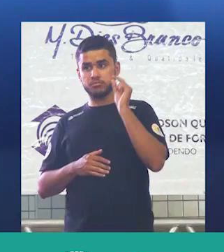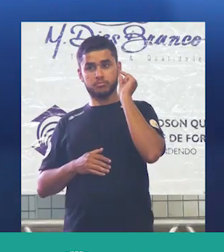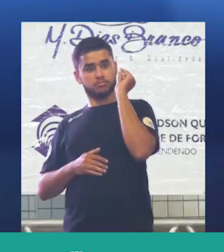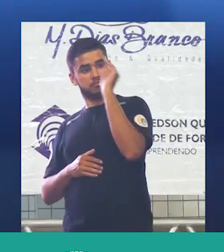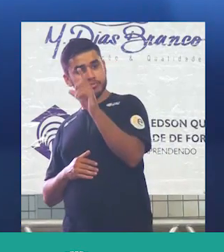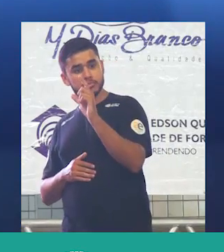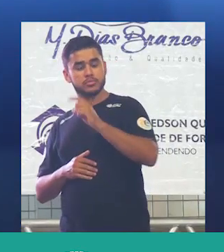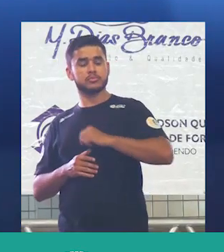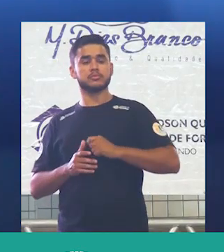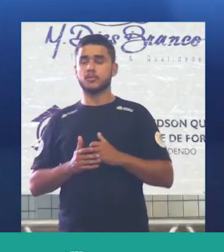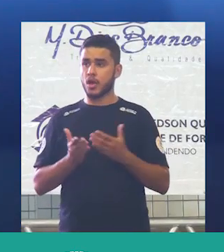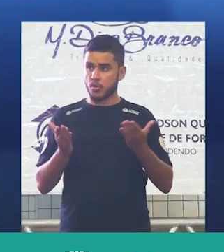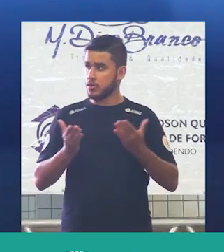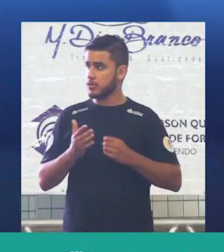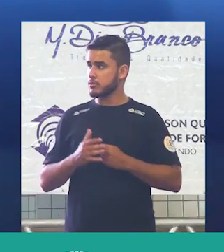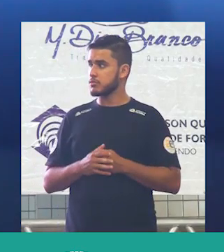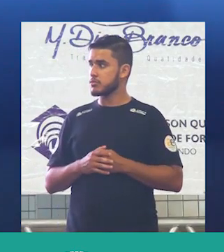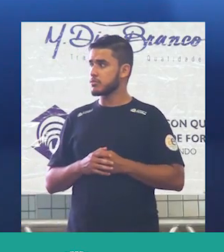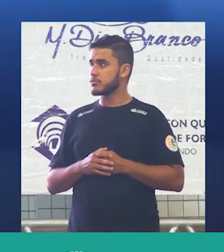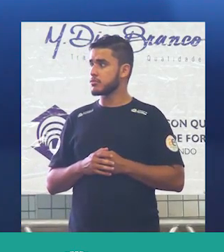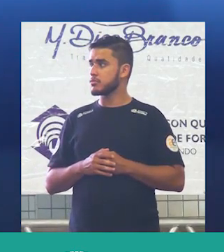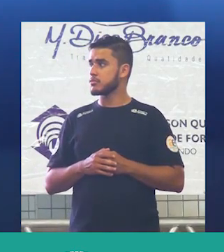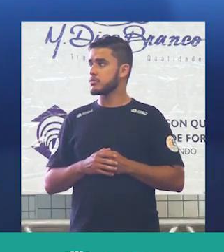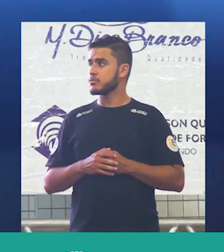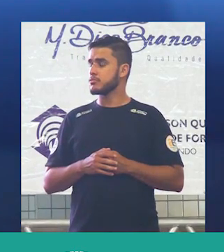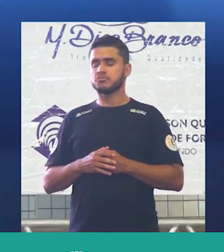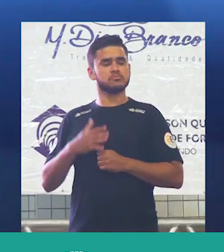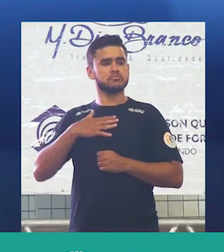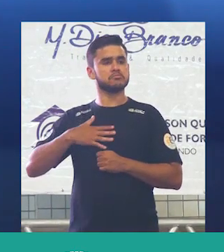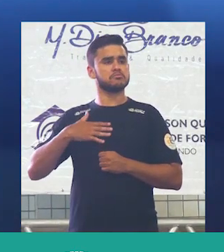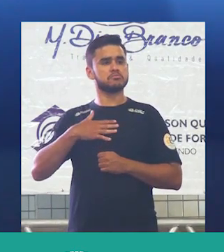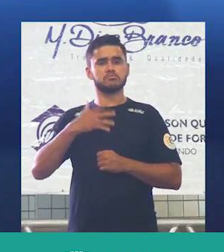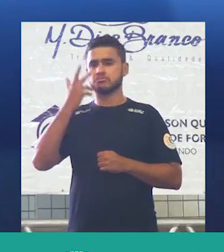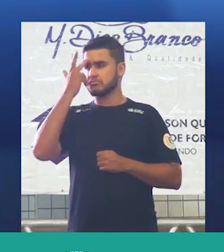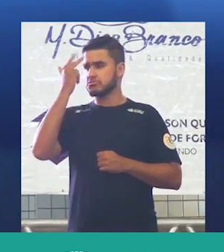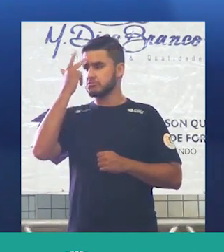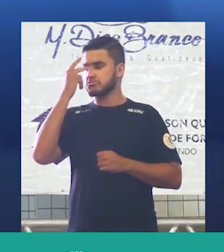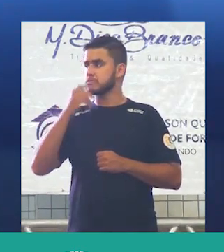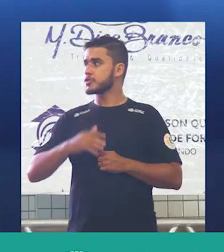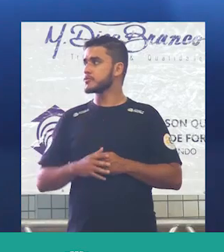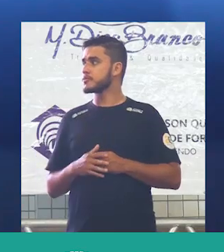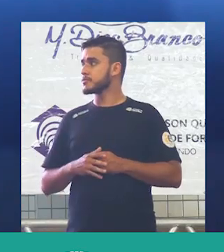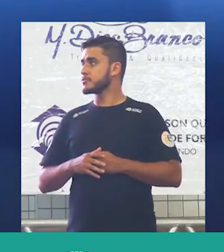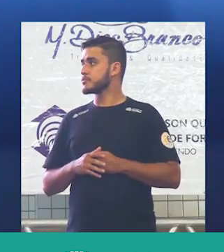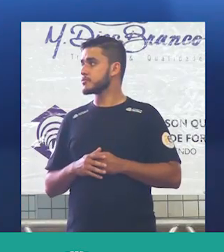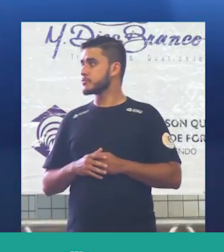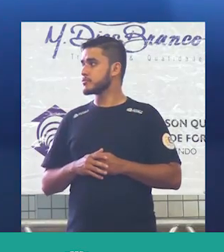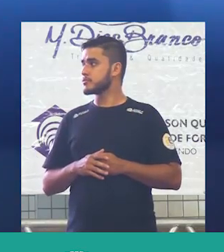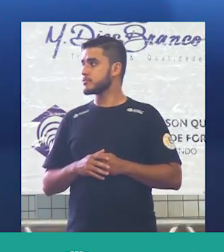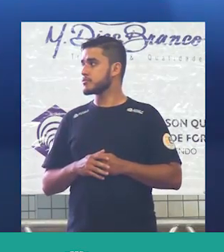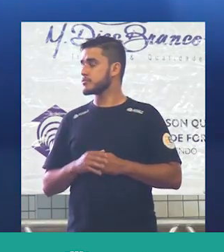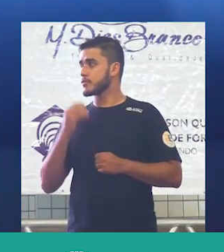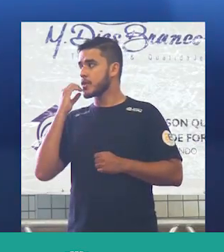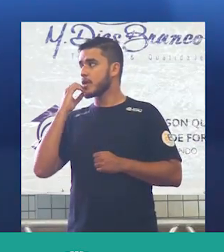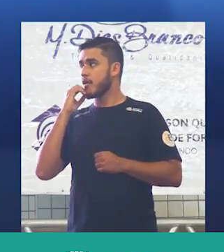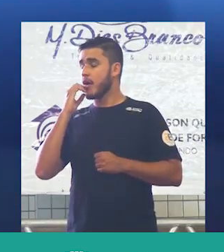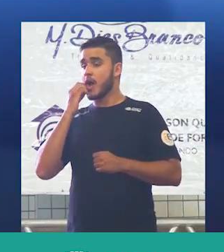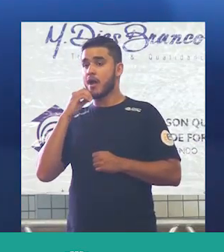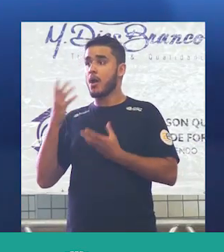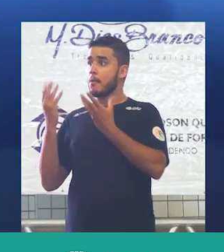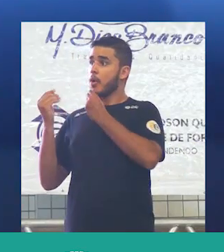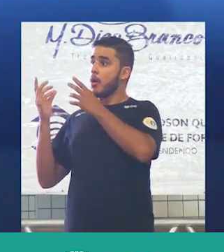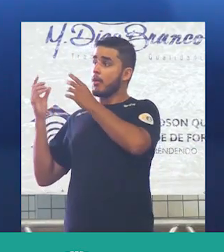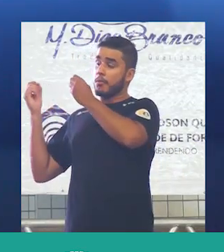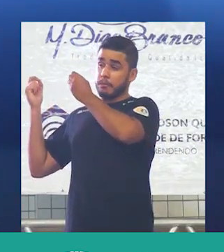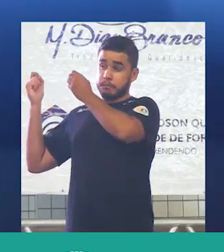Pum. Doeu agora? Não, doeu nada. Aí ele derruba, e